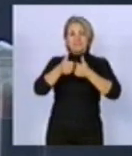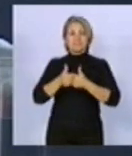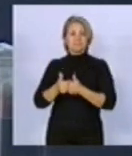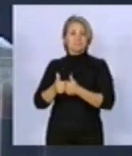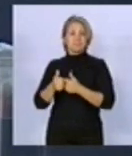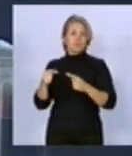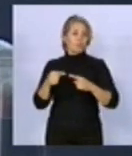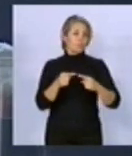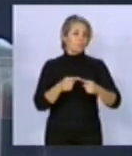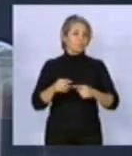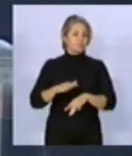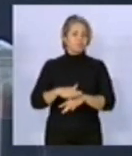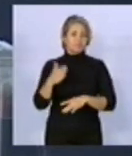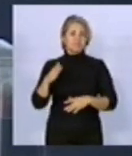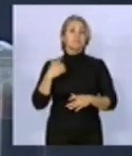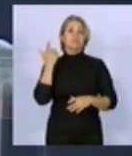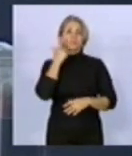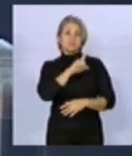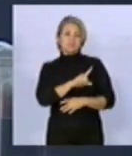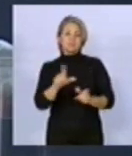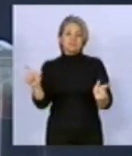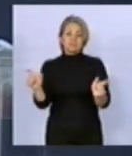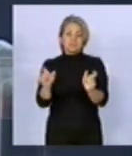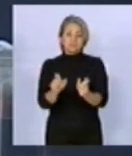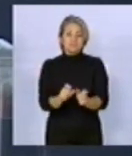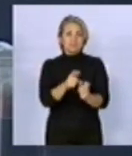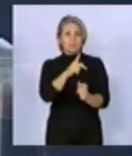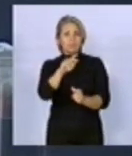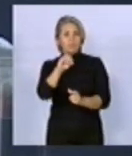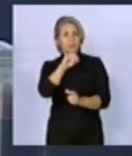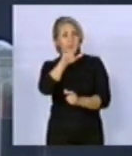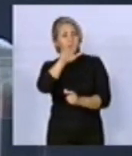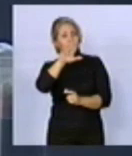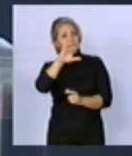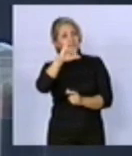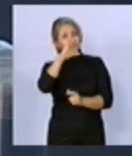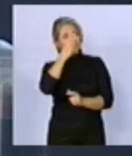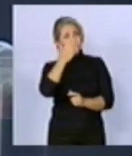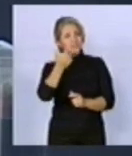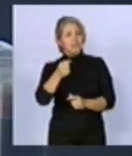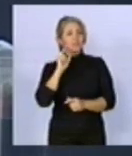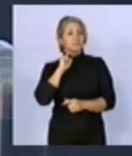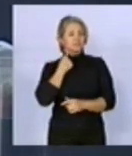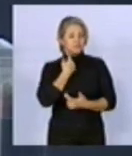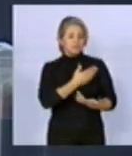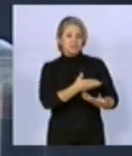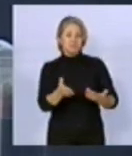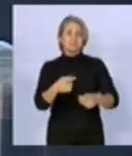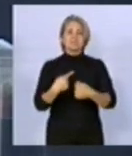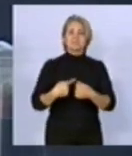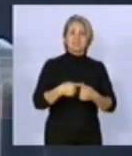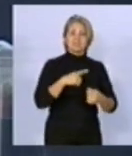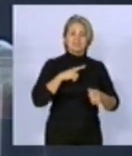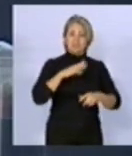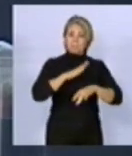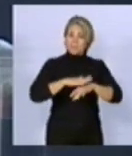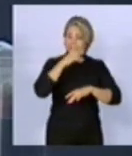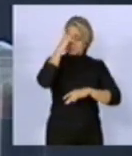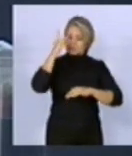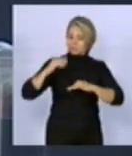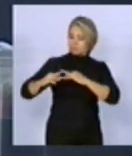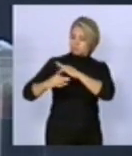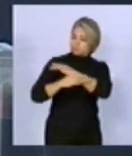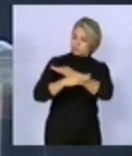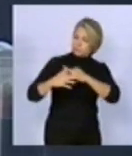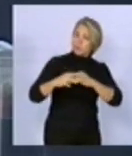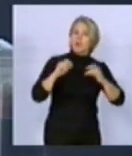significativa redução da poluição nas cidades onde se encontra a maioria da população temos que aceitar